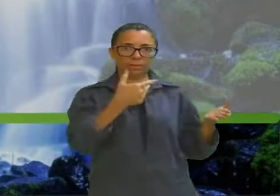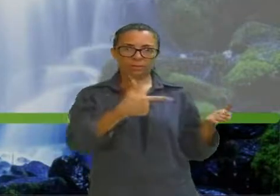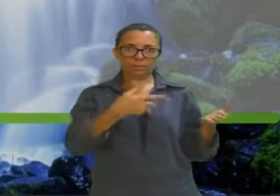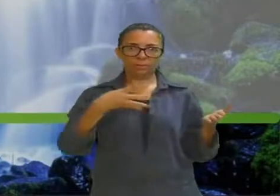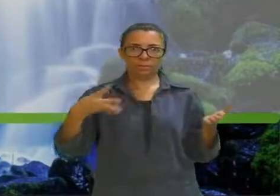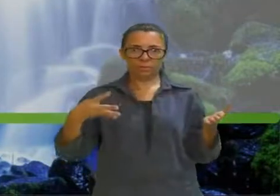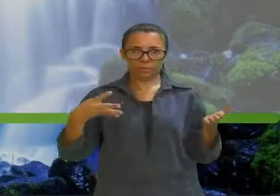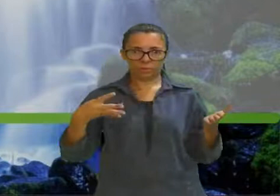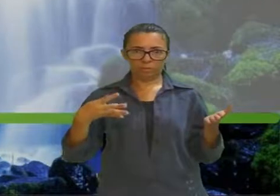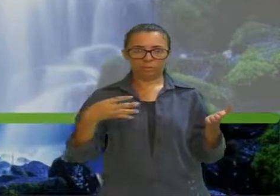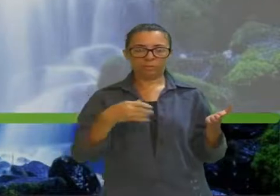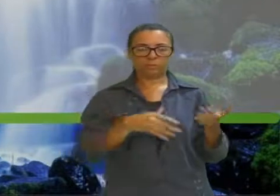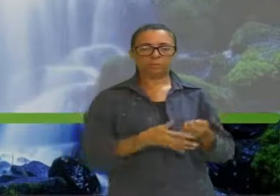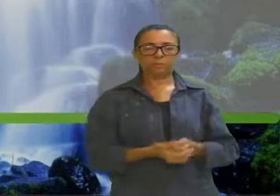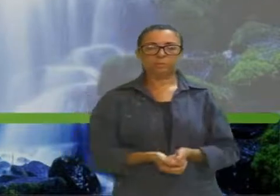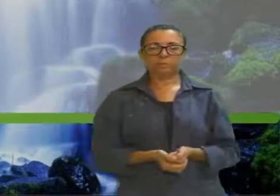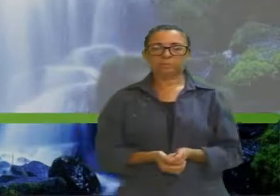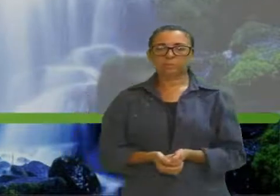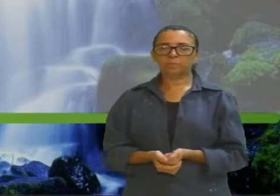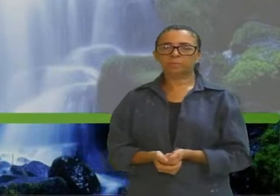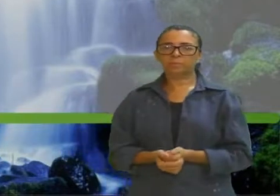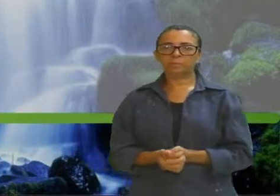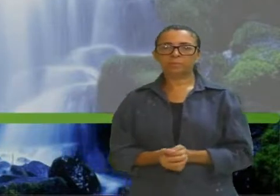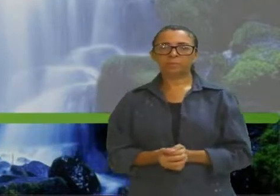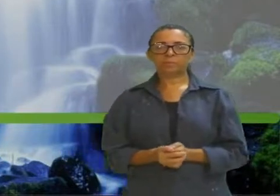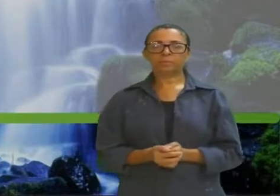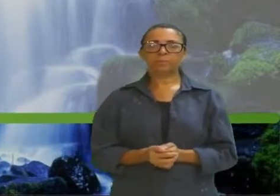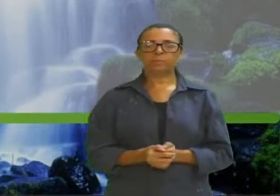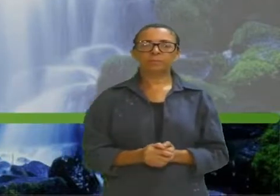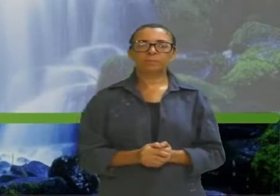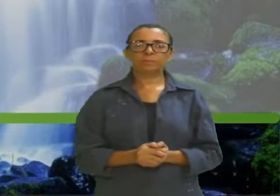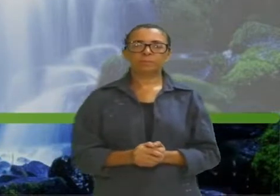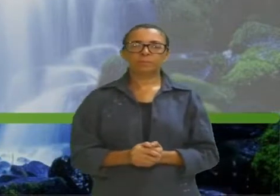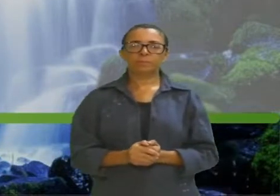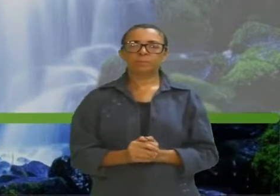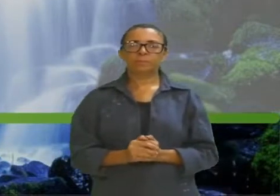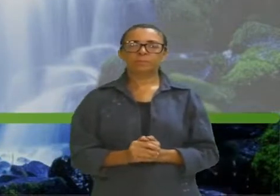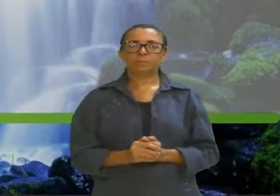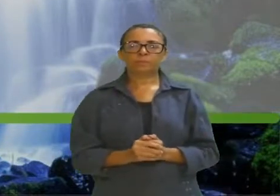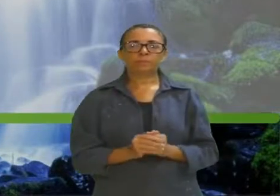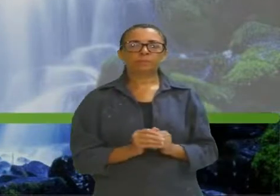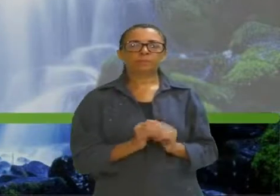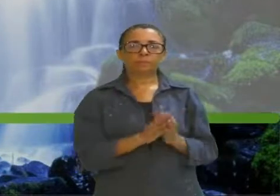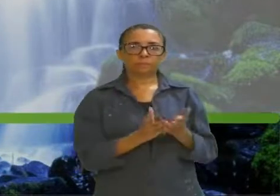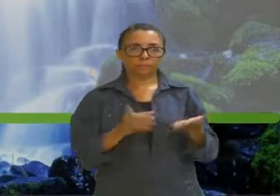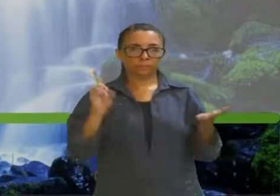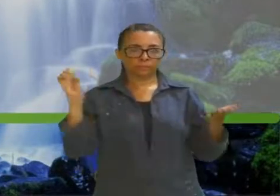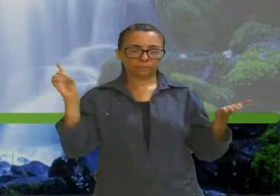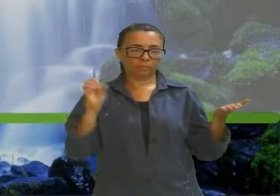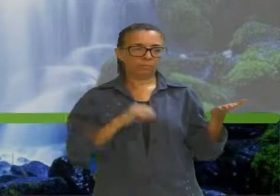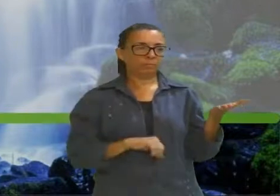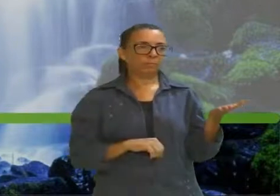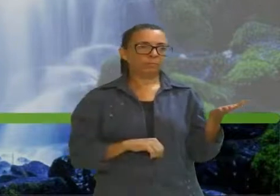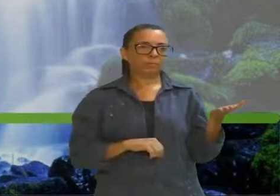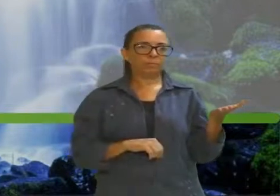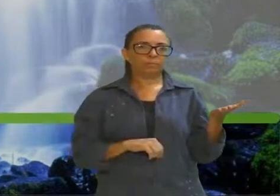14, o verso 15. Diz assim: se me